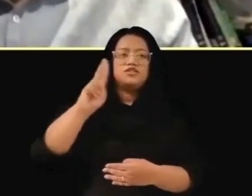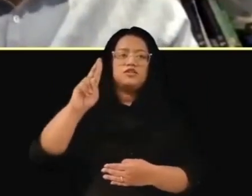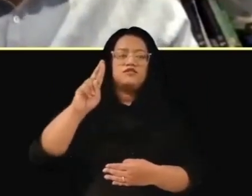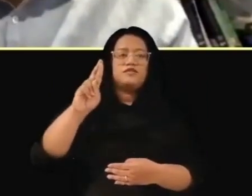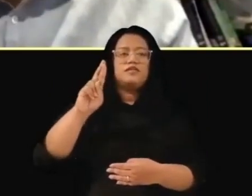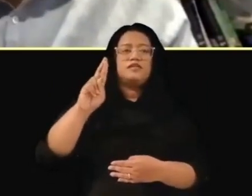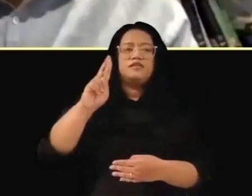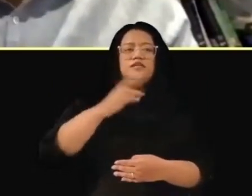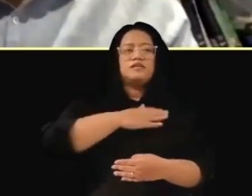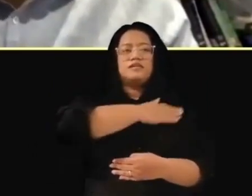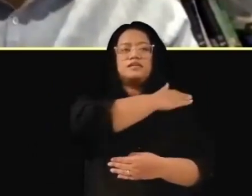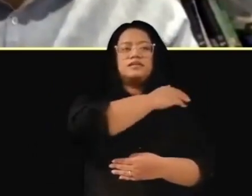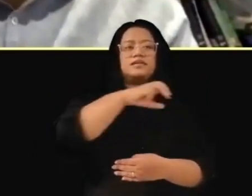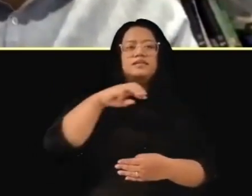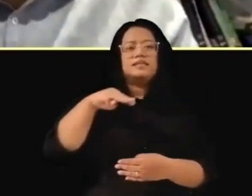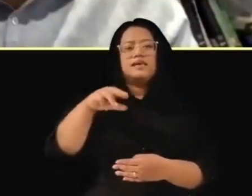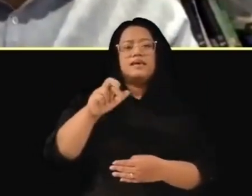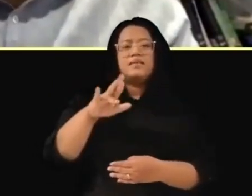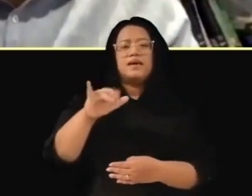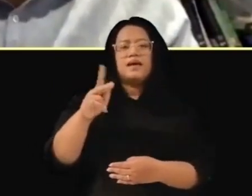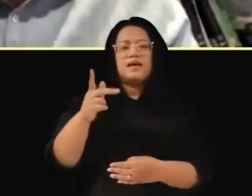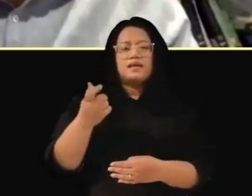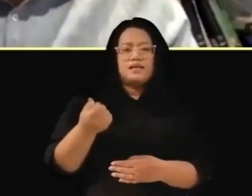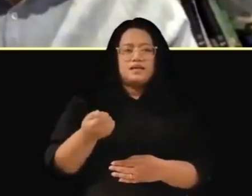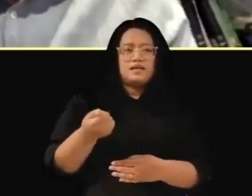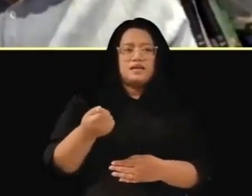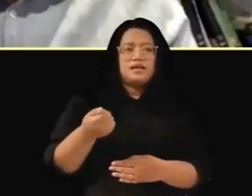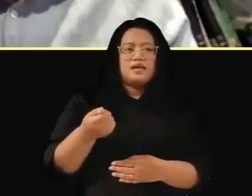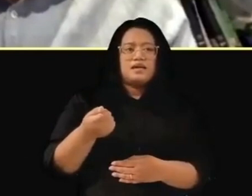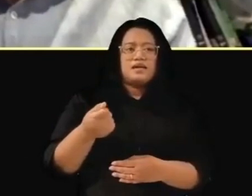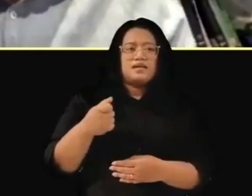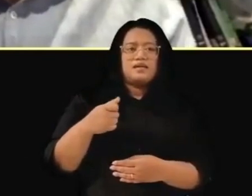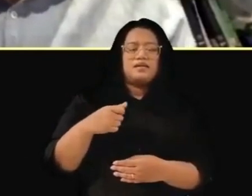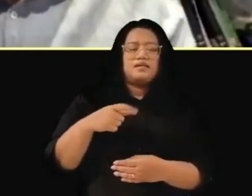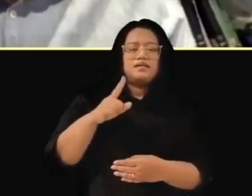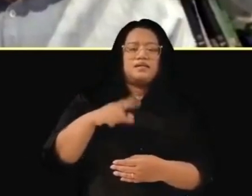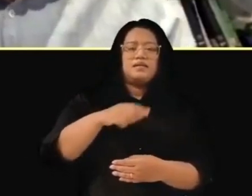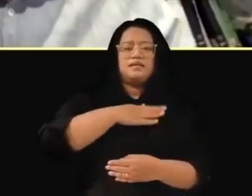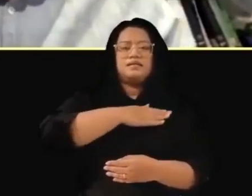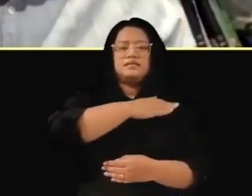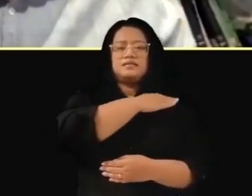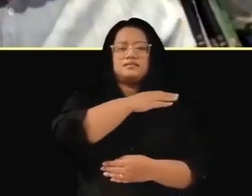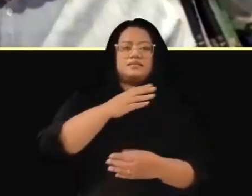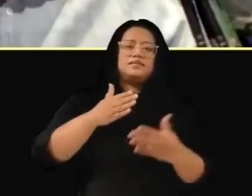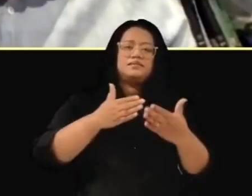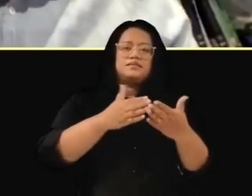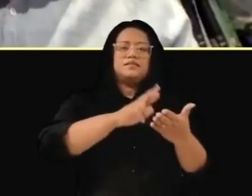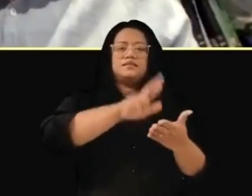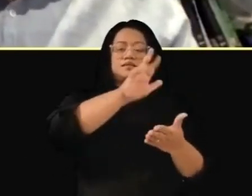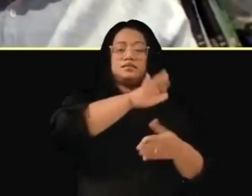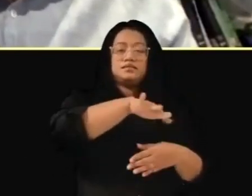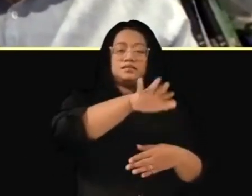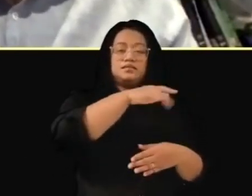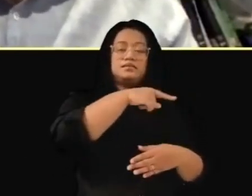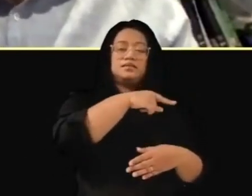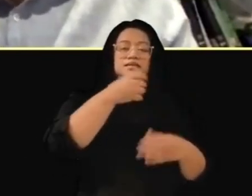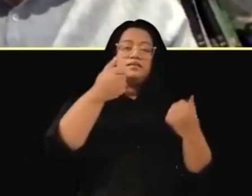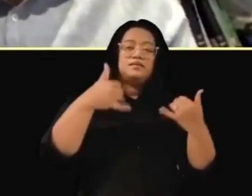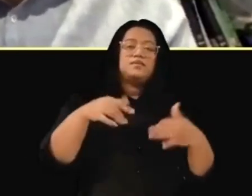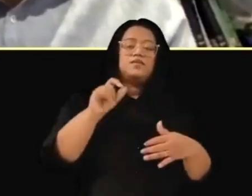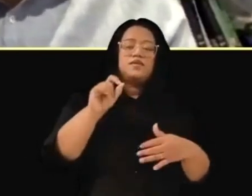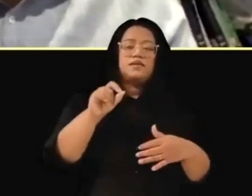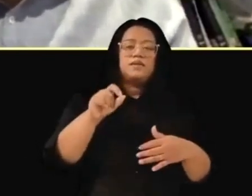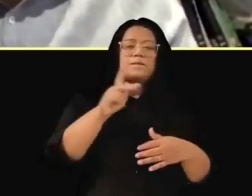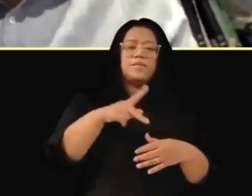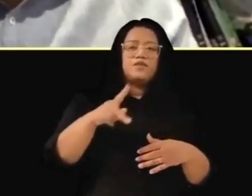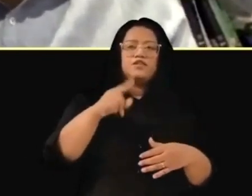lembrar, não é bem chefe, mas, enfim, o oficial da Marinha responsável pela área, e ele dizia, professor, uma das